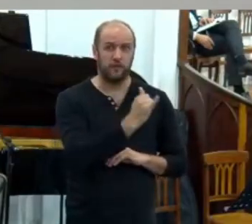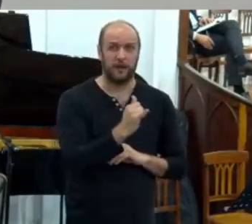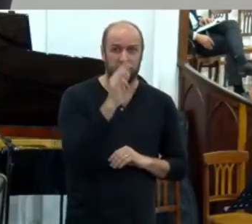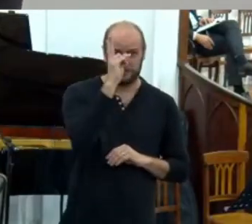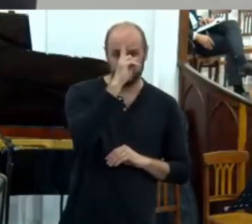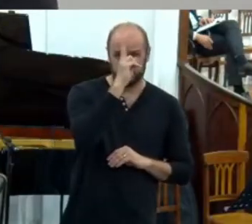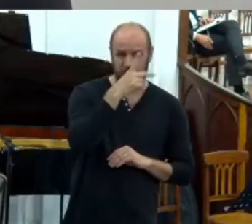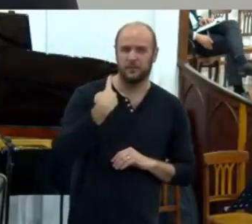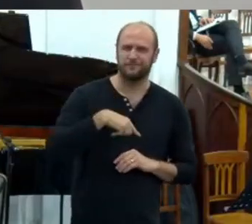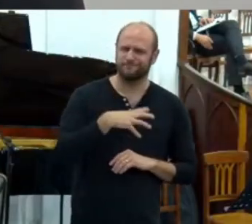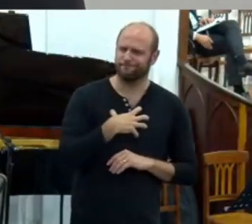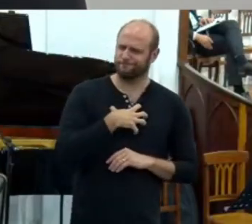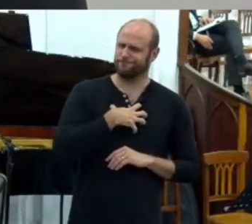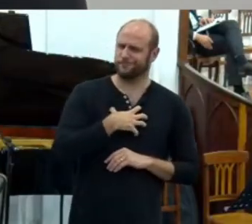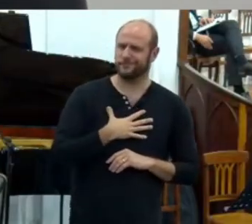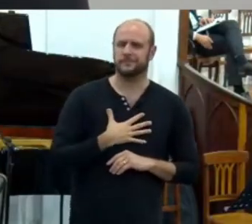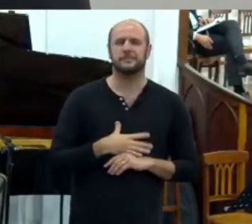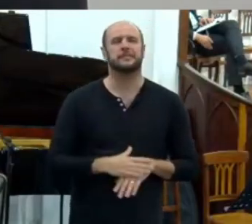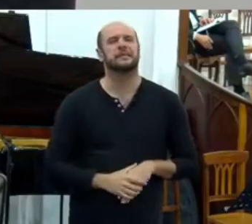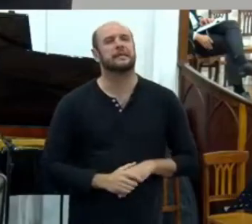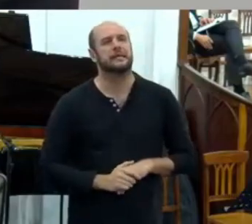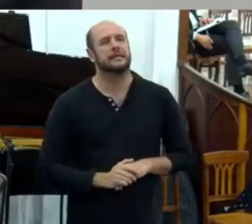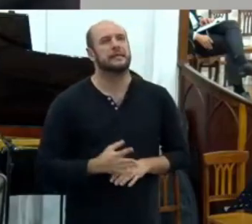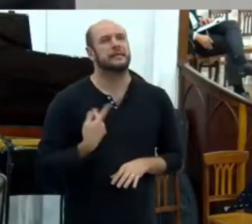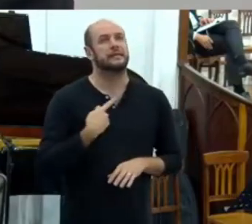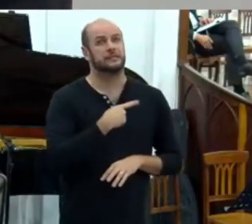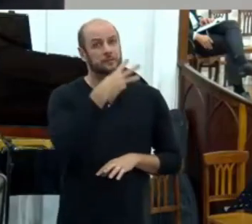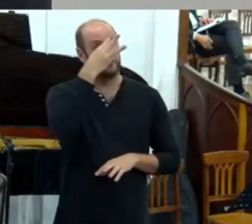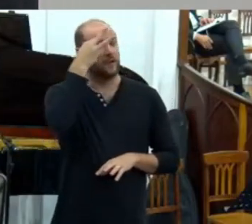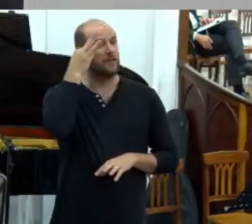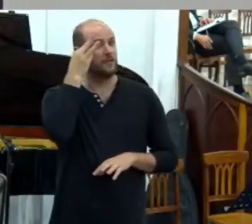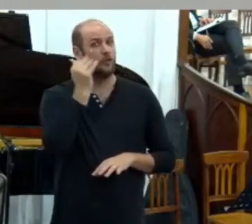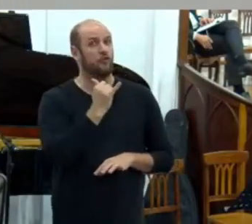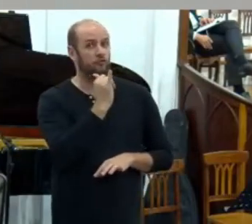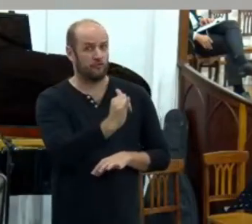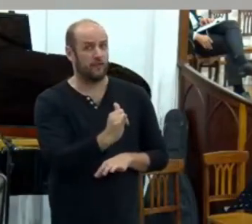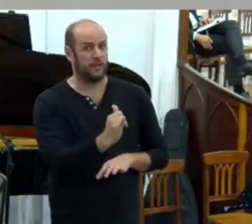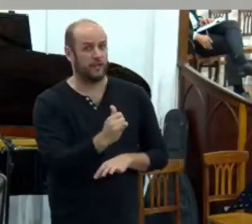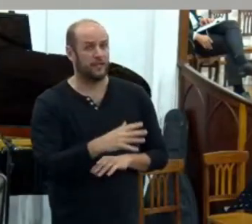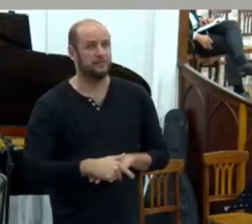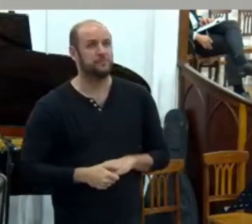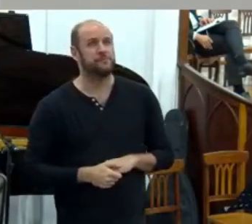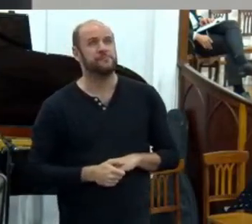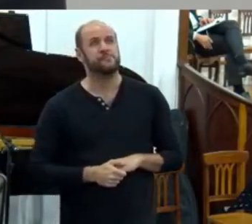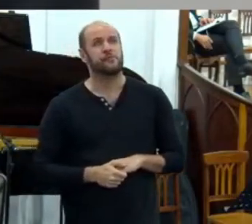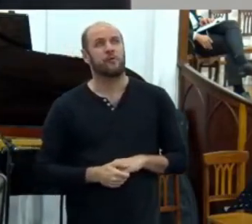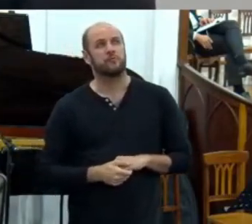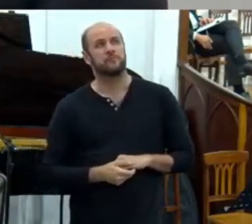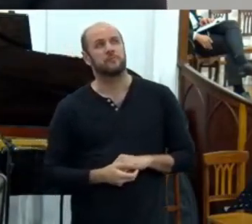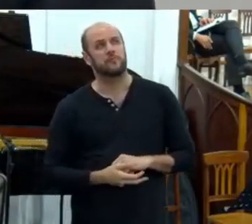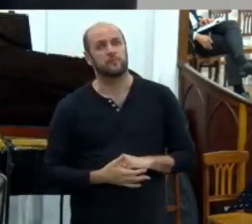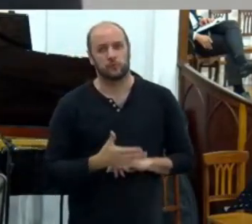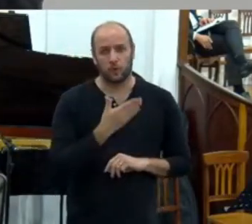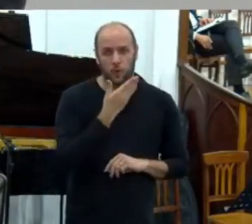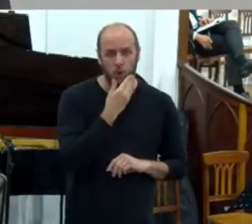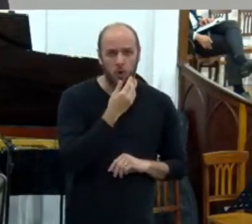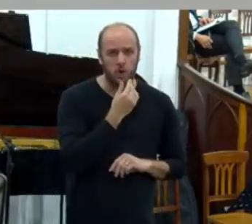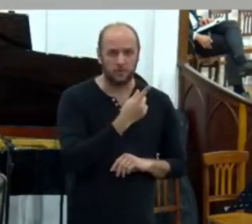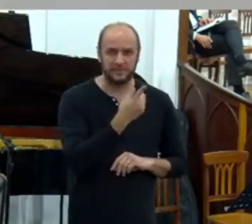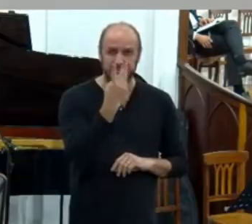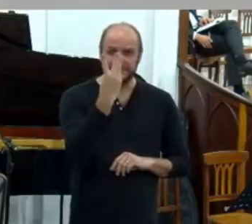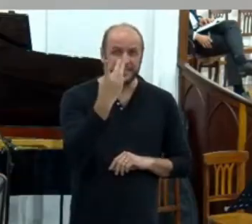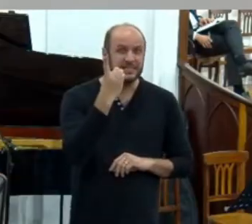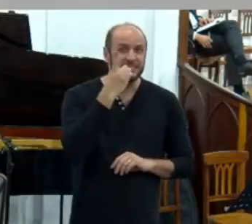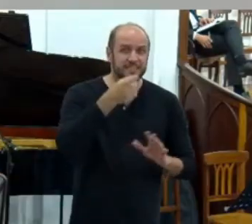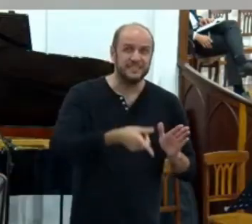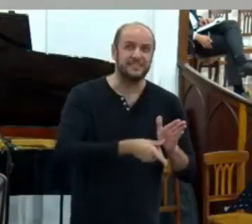ouvir esta história. O reverendo Mauro falava que esse irmão, 3 dias